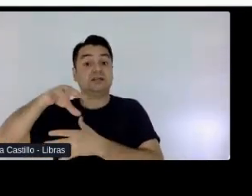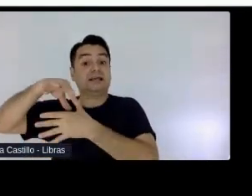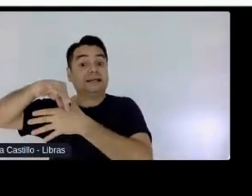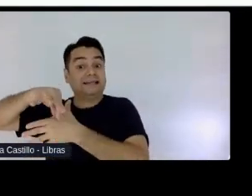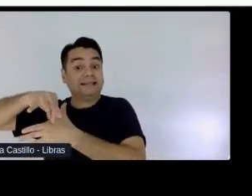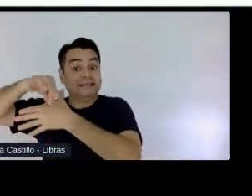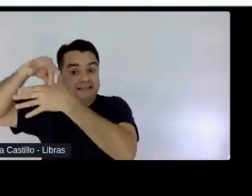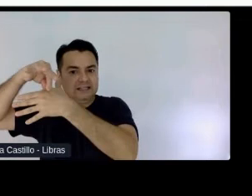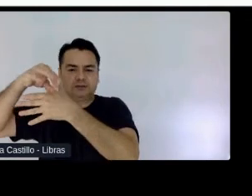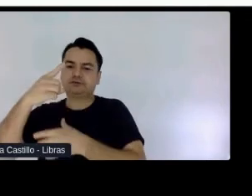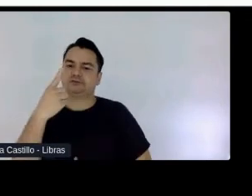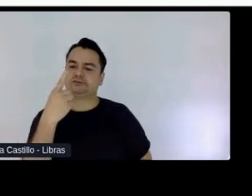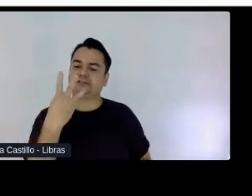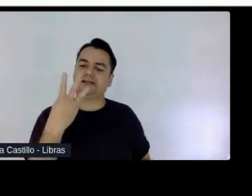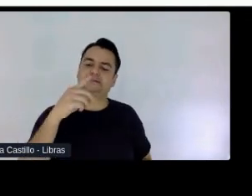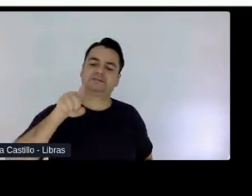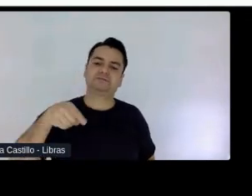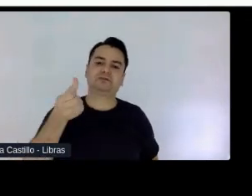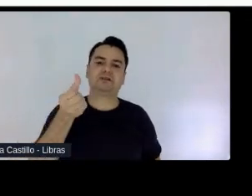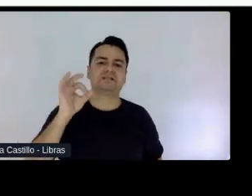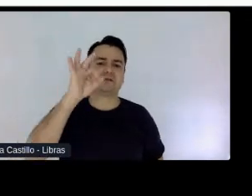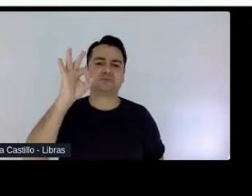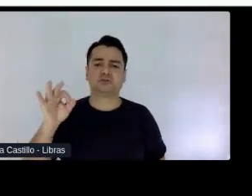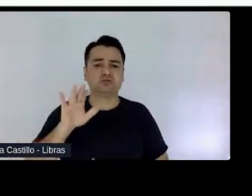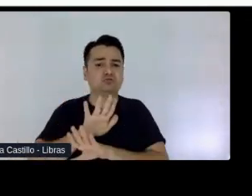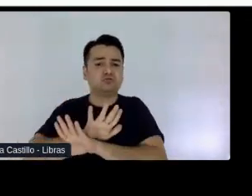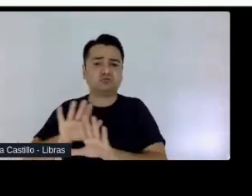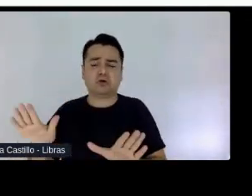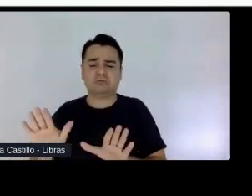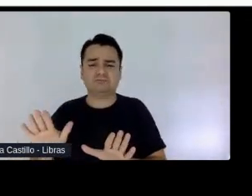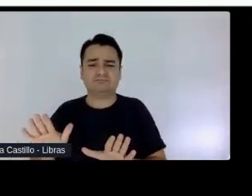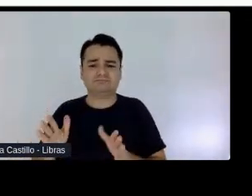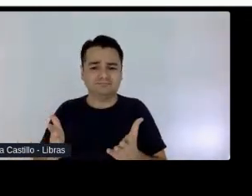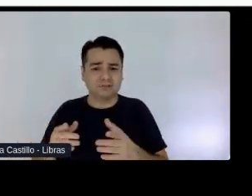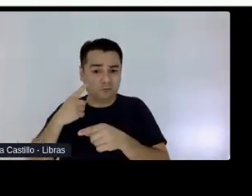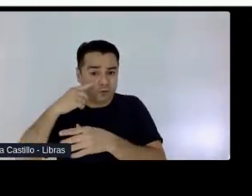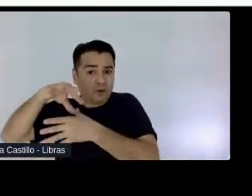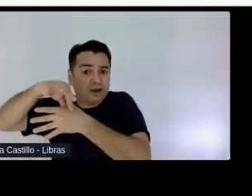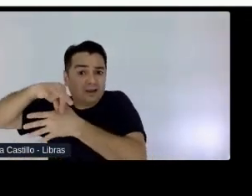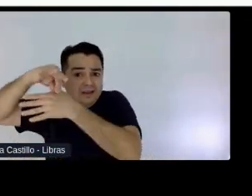gente consegue perceber que não tem essa representatividade, principalmente aqui no executivo.